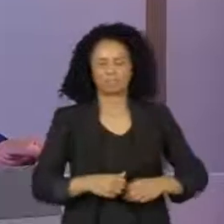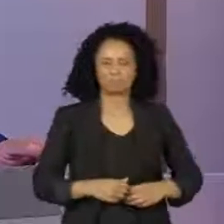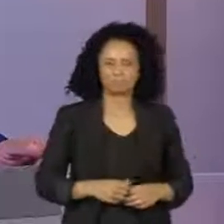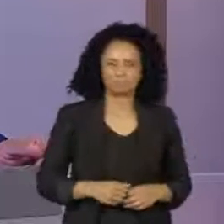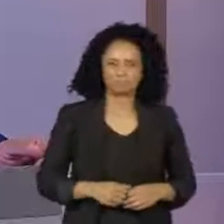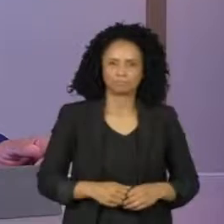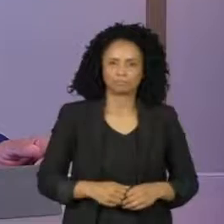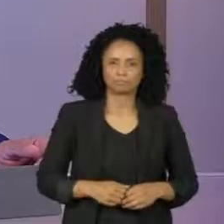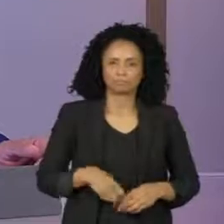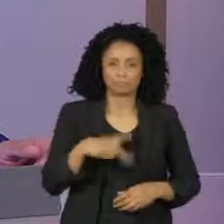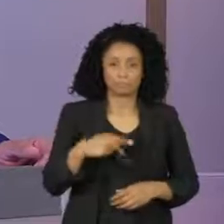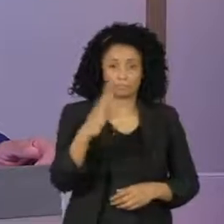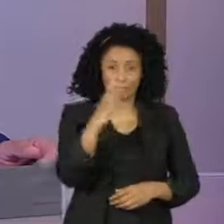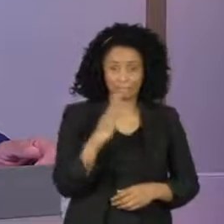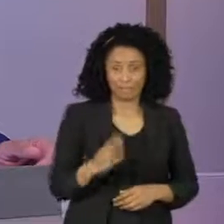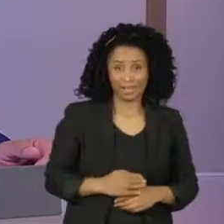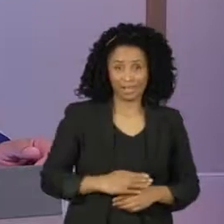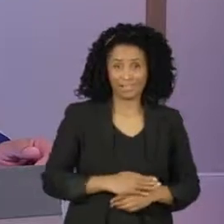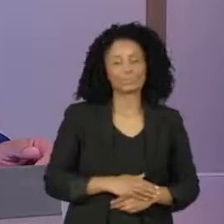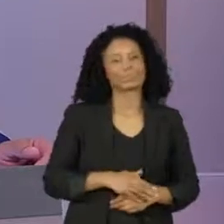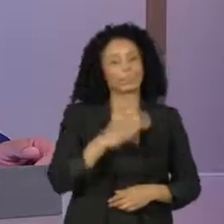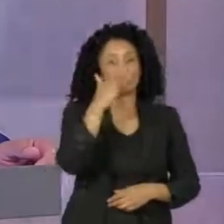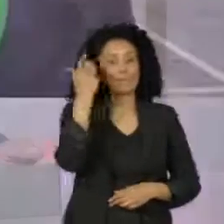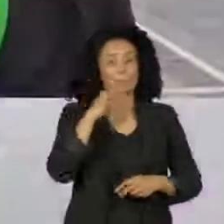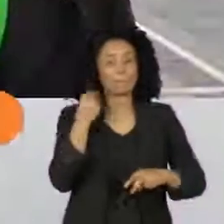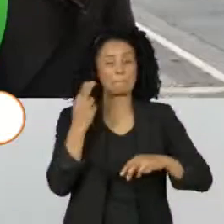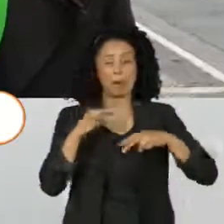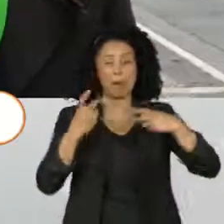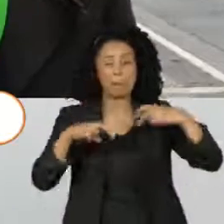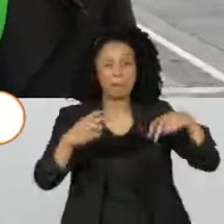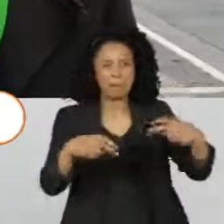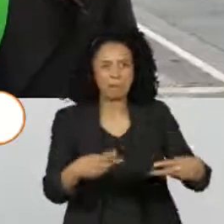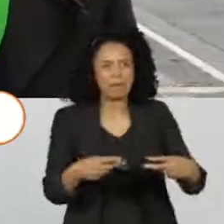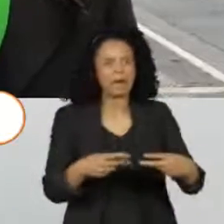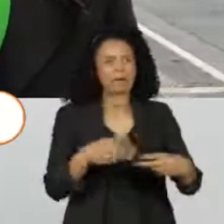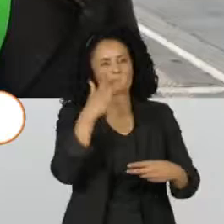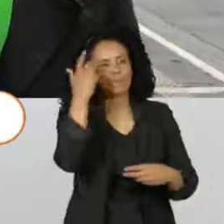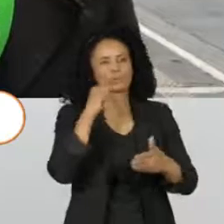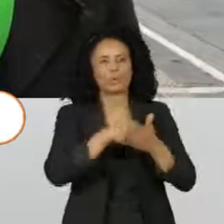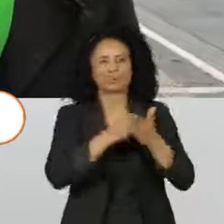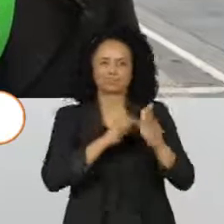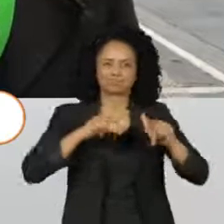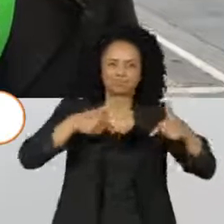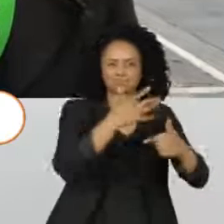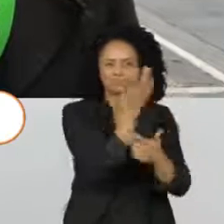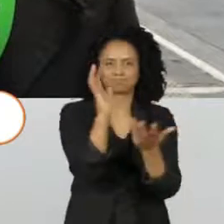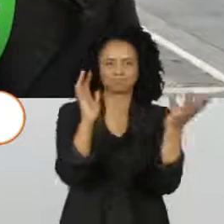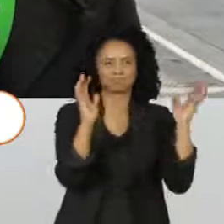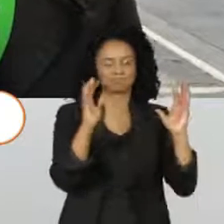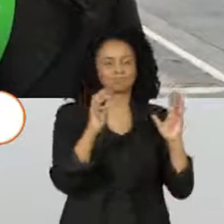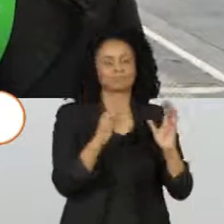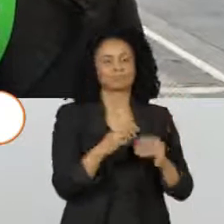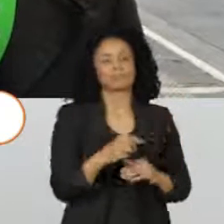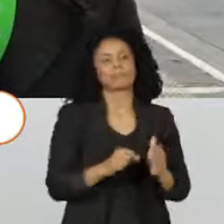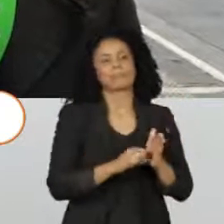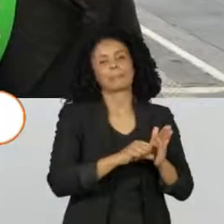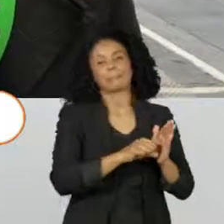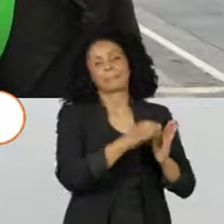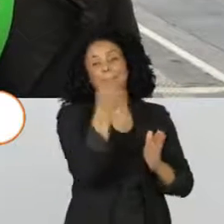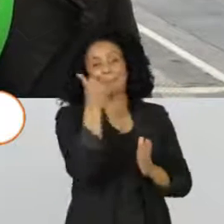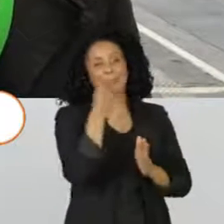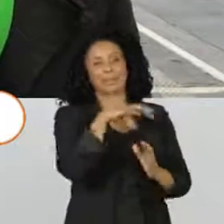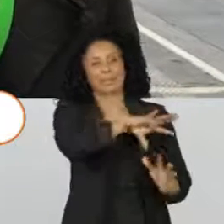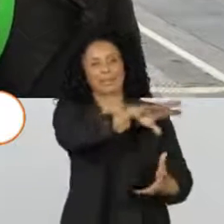O Brasil é o país que mais mata ativistas ambientais do mundo. Quem traz os detalhes ao vivo para a gente é a repórter Aline Porcina.